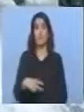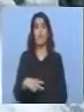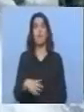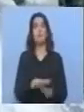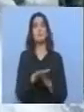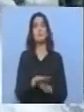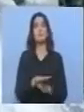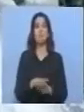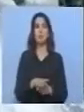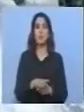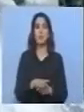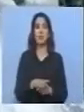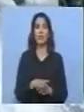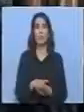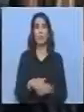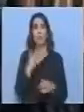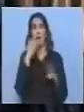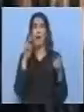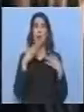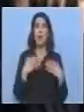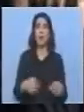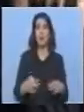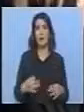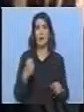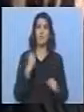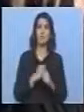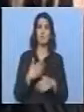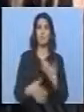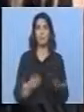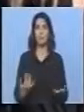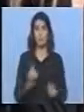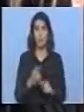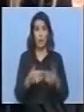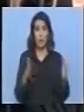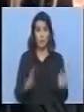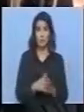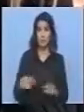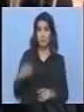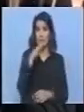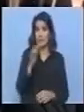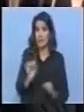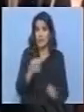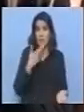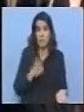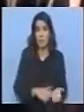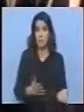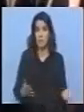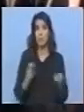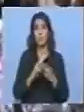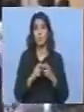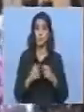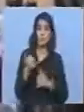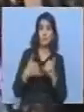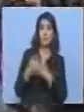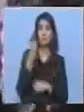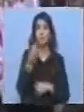situação de normalidade em termos de funcionamento. Porque tudo isto que foi dito é uma realidade. Nós temos problemas no rejuvenescimento,